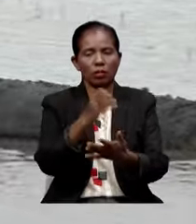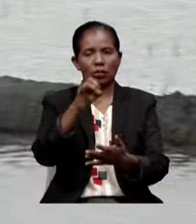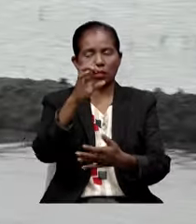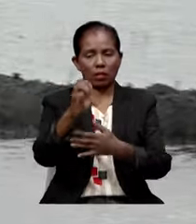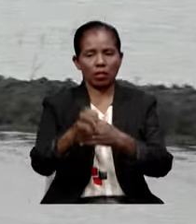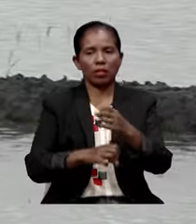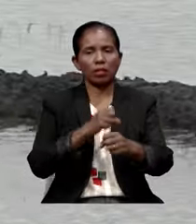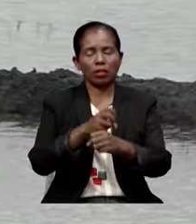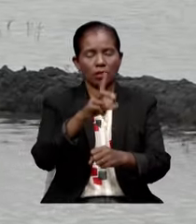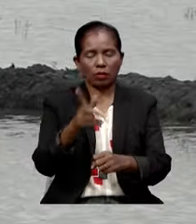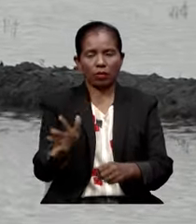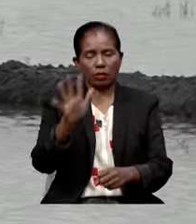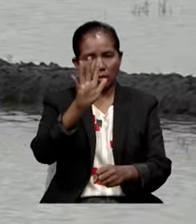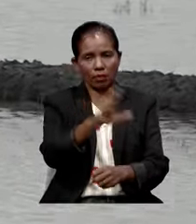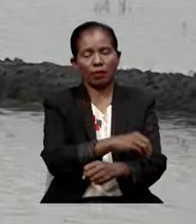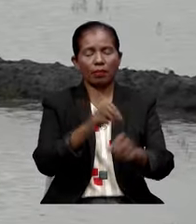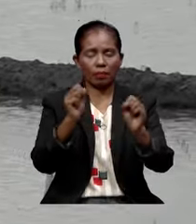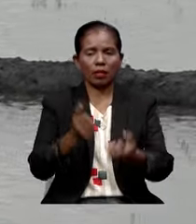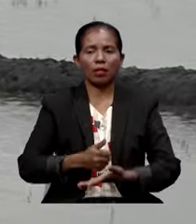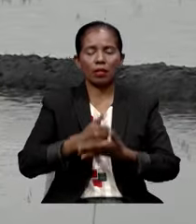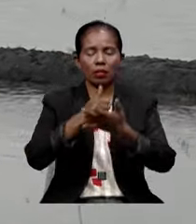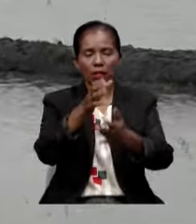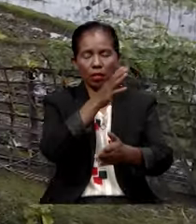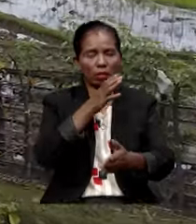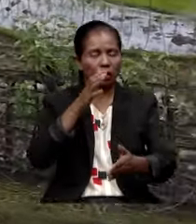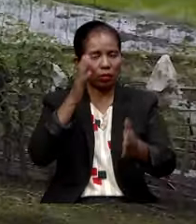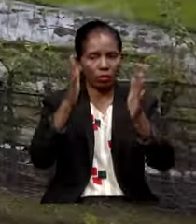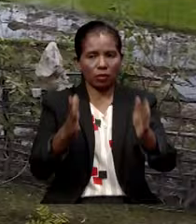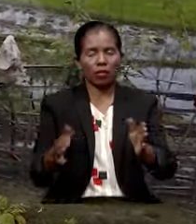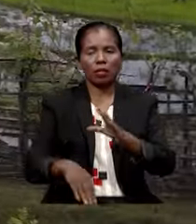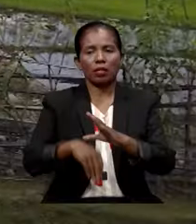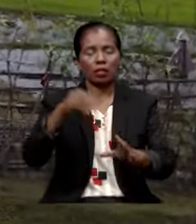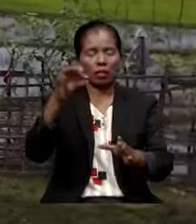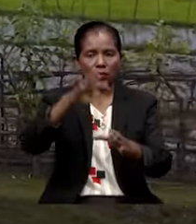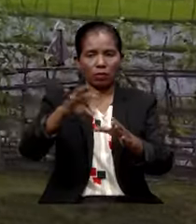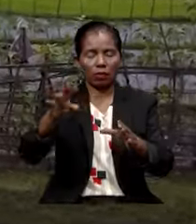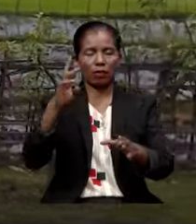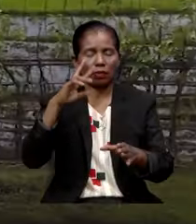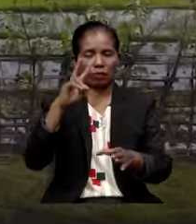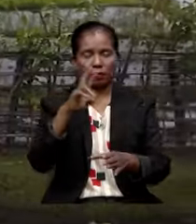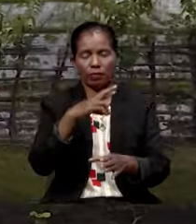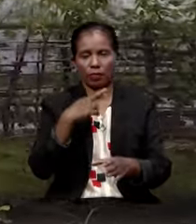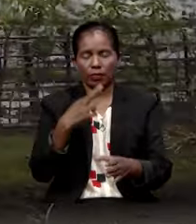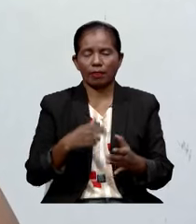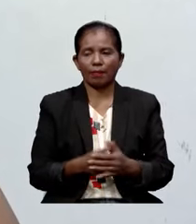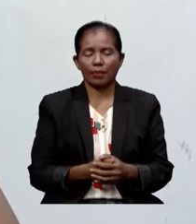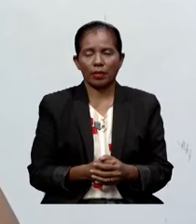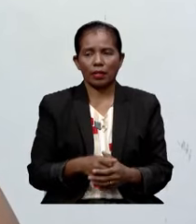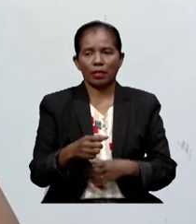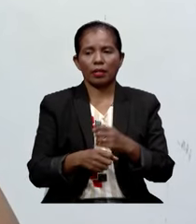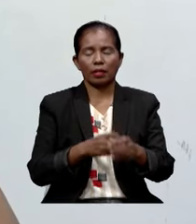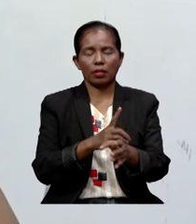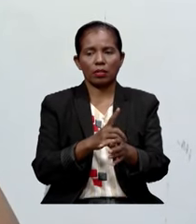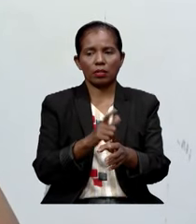Estado tina rio do Aronis Lima, no nem bele ajuda a agricultura sira, onde a ser produção. 25 ita direção